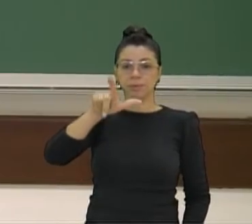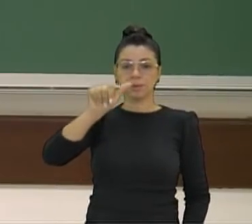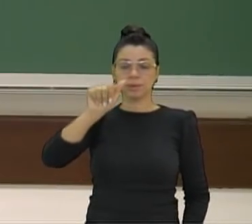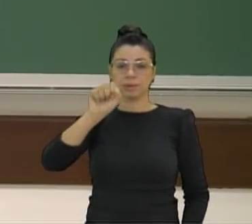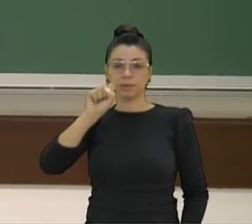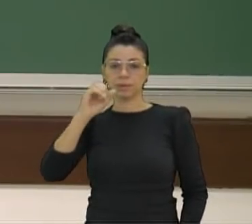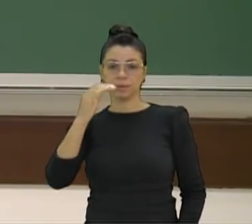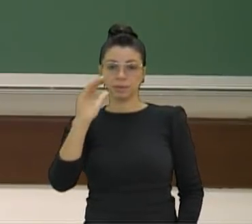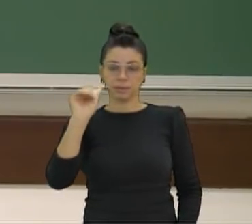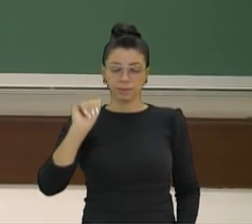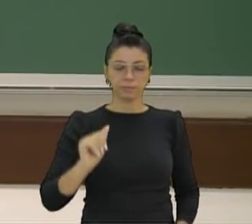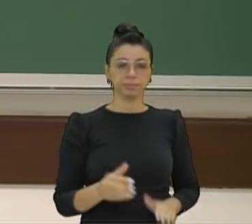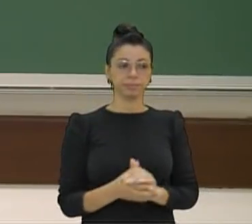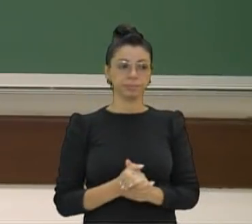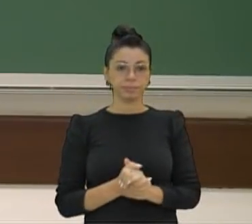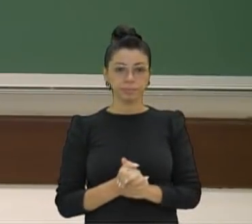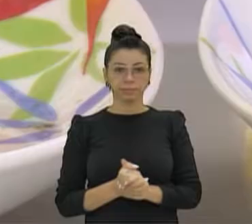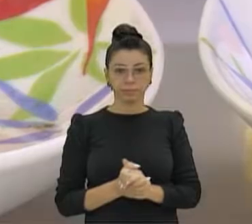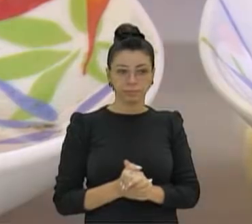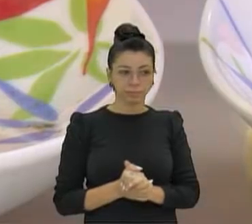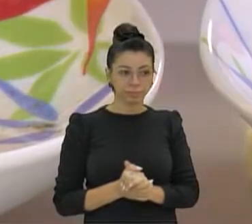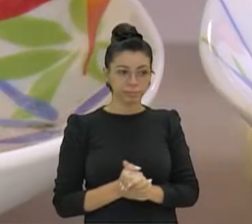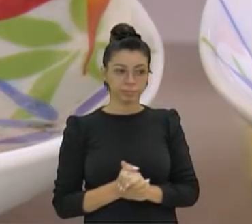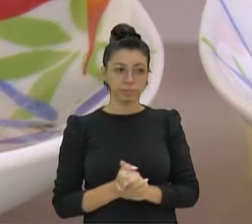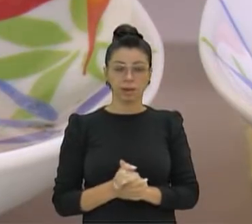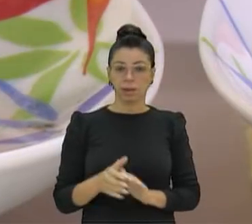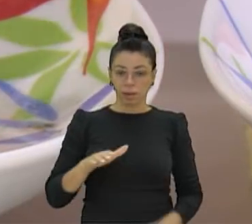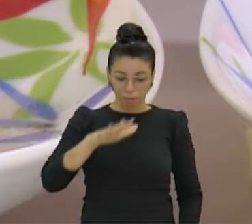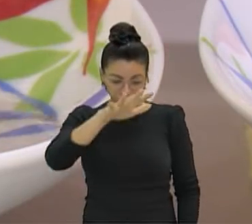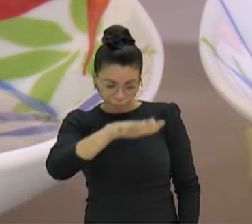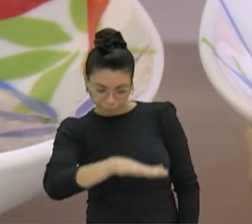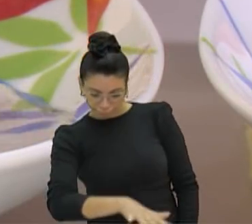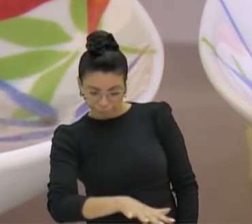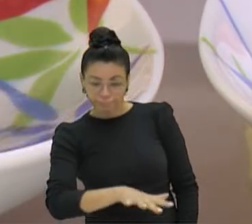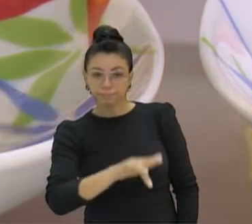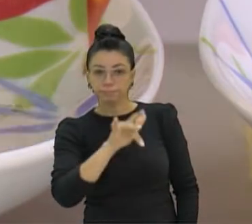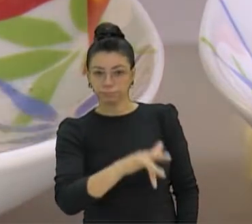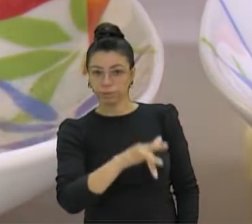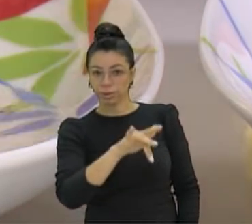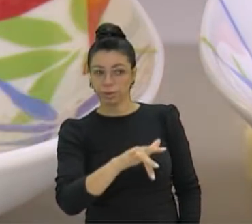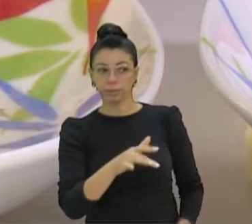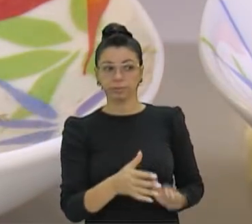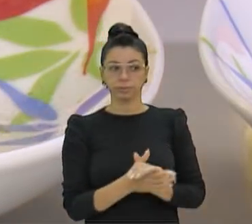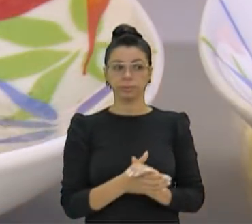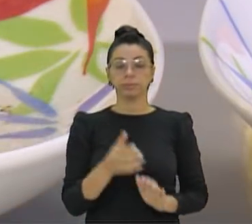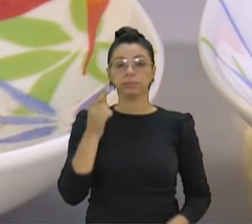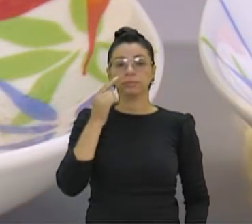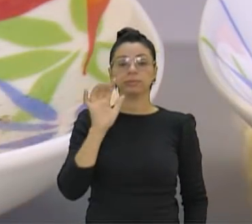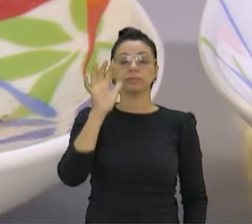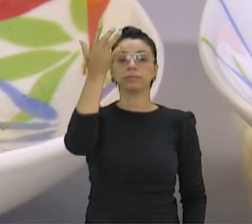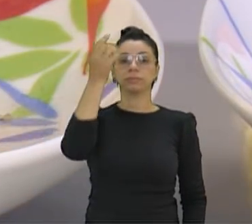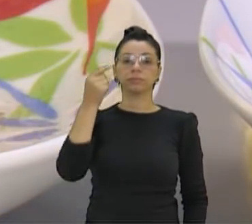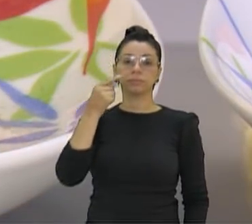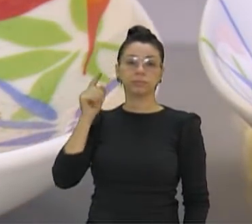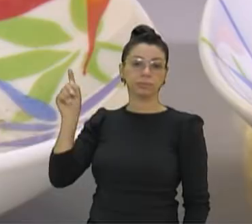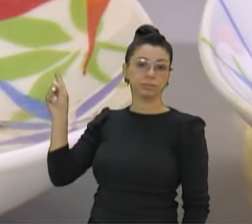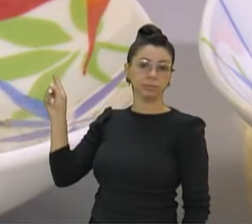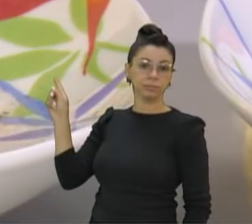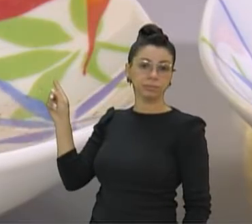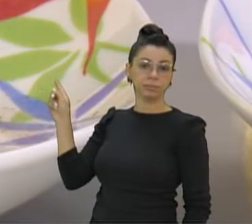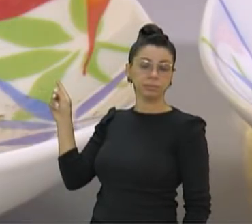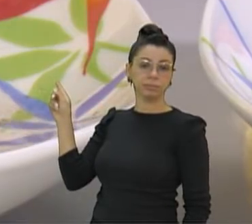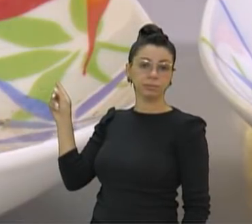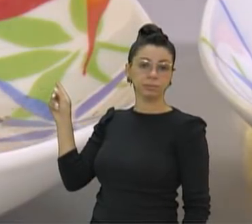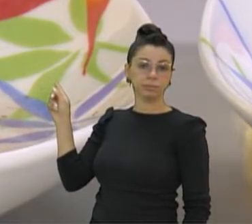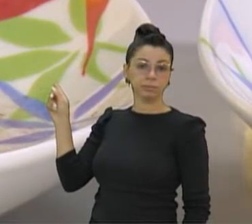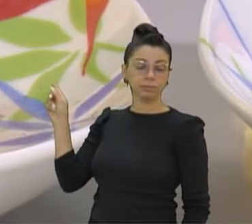vou colocar a minha mão sobre essa água com orégano e olha só o que acontece. Olha